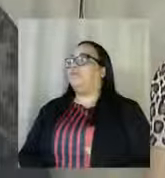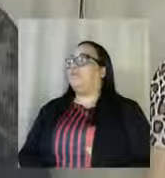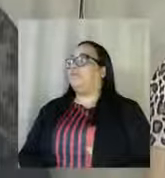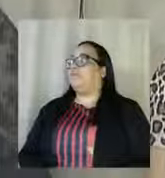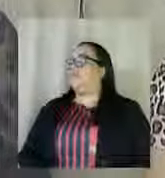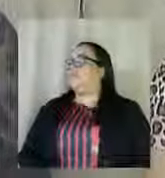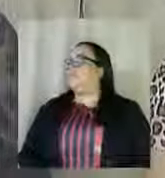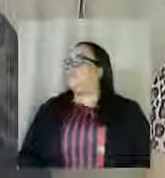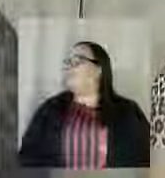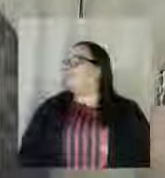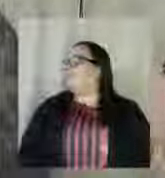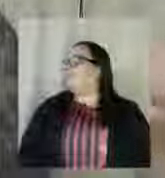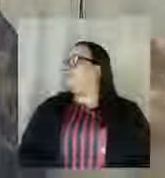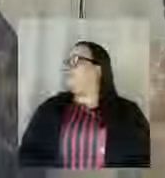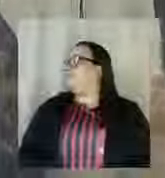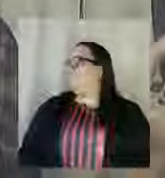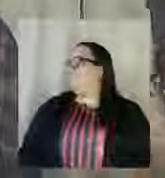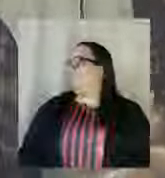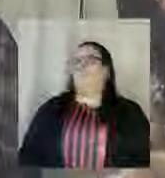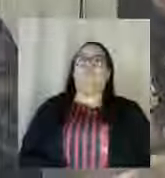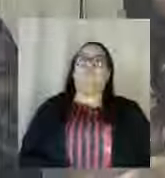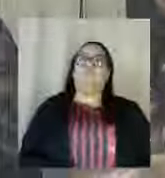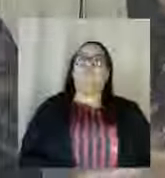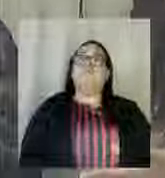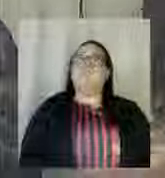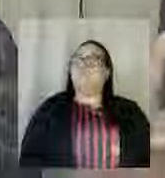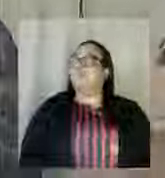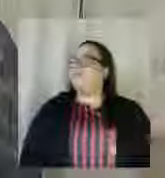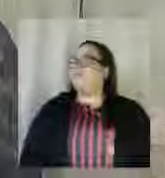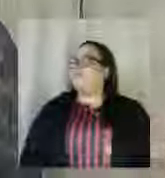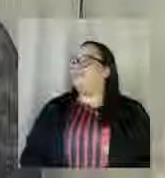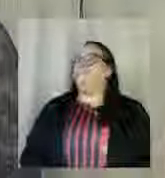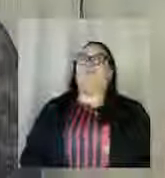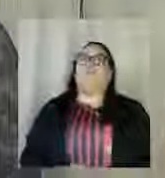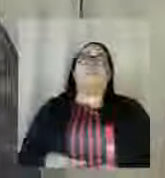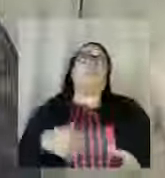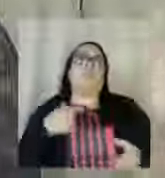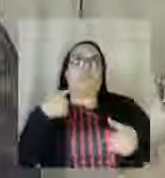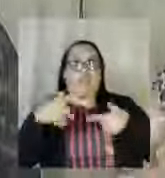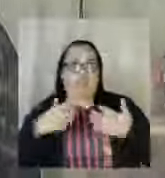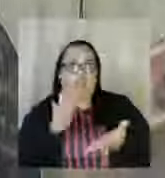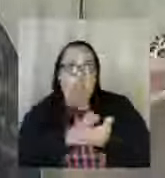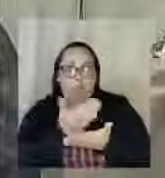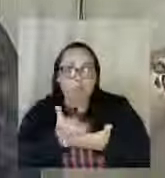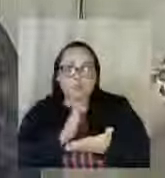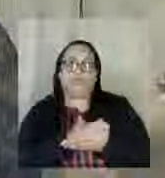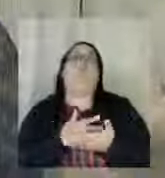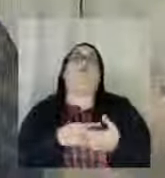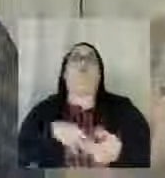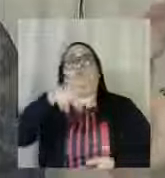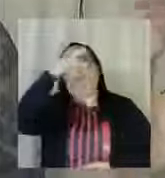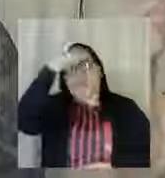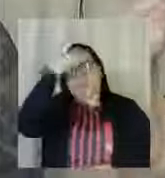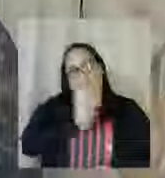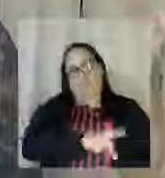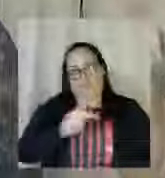Algum professor marcou a sua vida? Alguns sim, alguns professores, outros não.